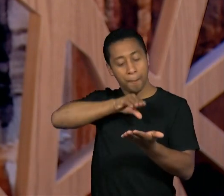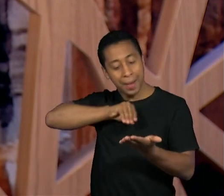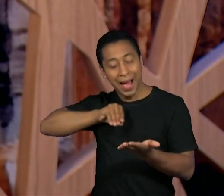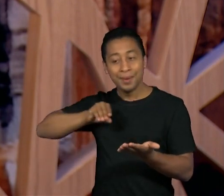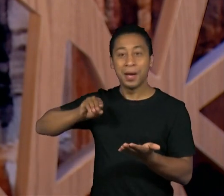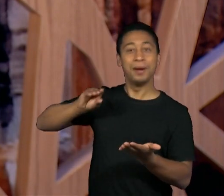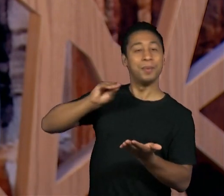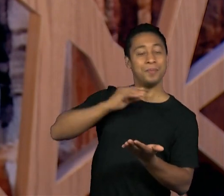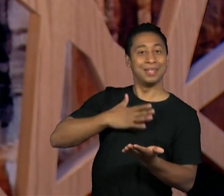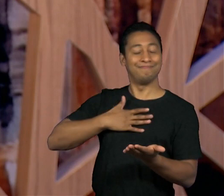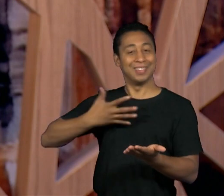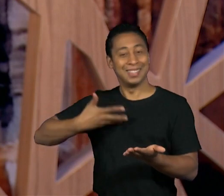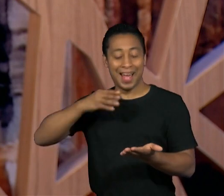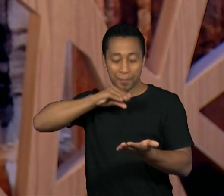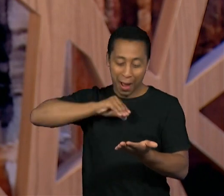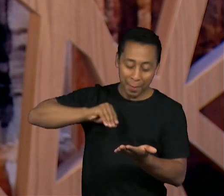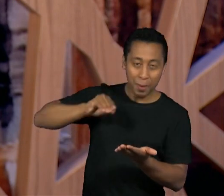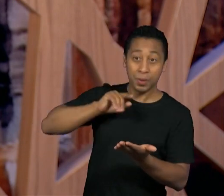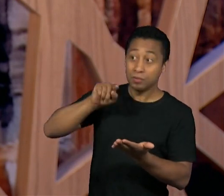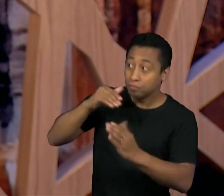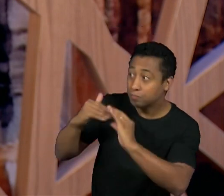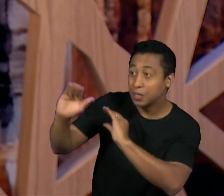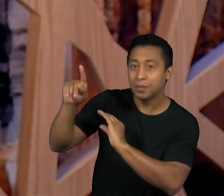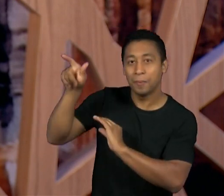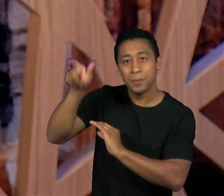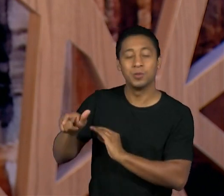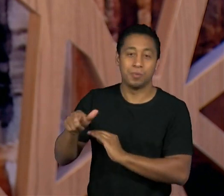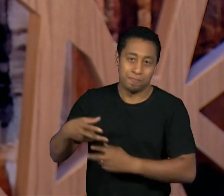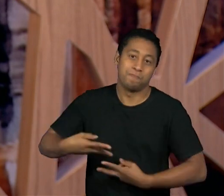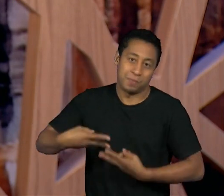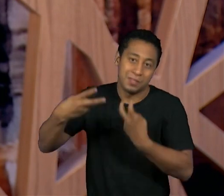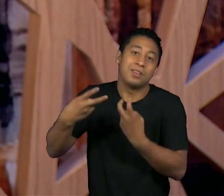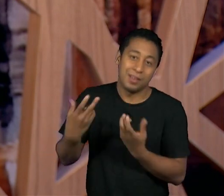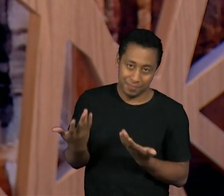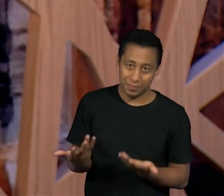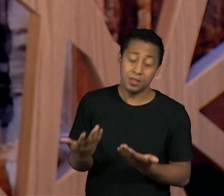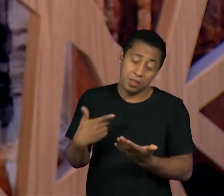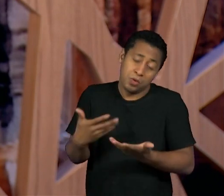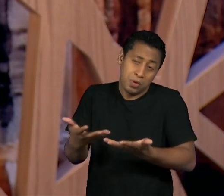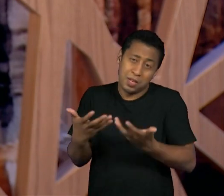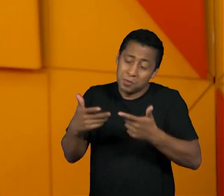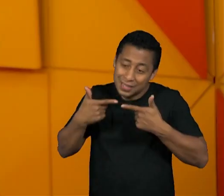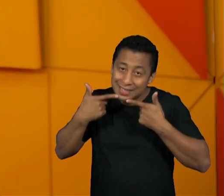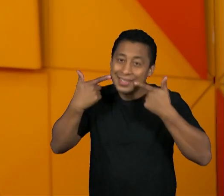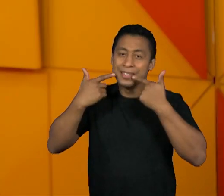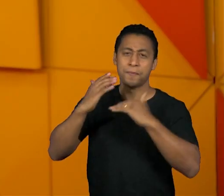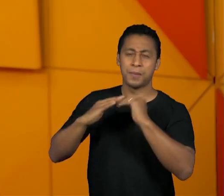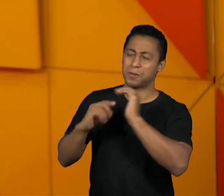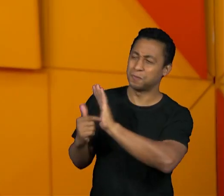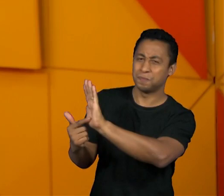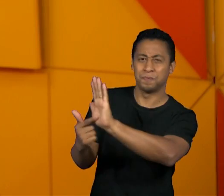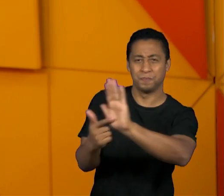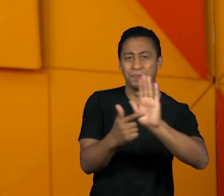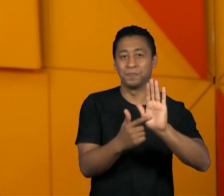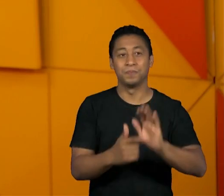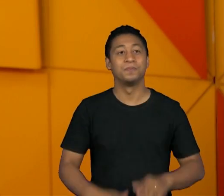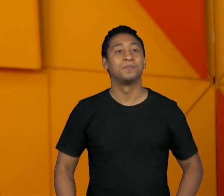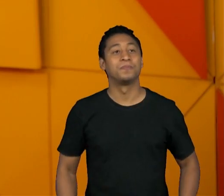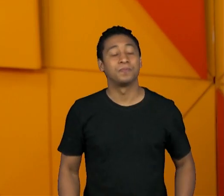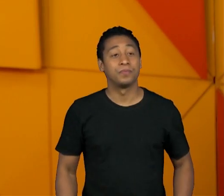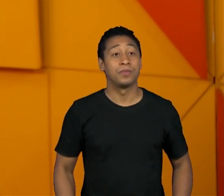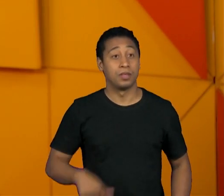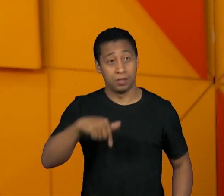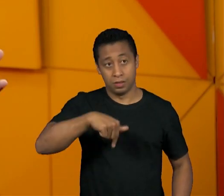próximo a mim, é uma prática que eu uso no meu trabalho também, né? De utilizar, de seguir pelo sorriso. Pelo sorriso. E nós aqui do Estação